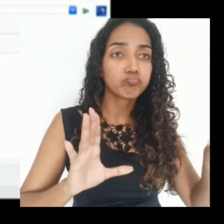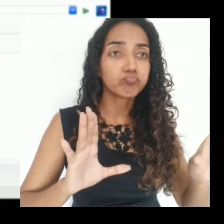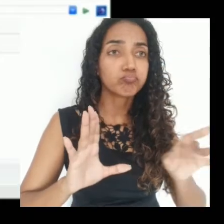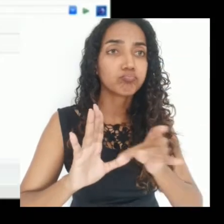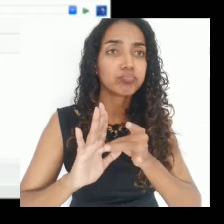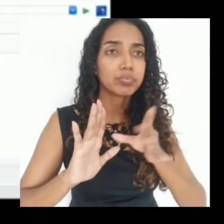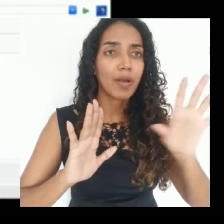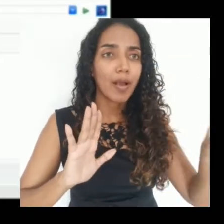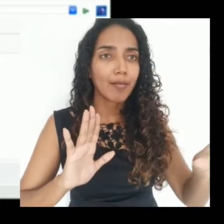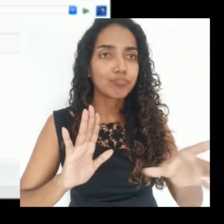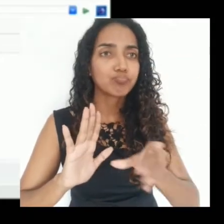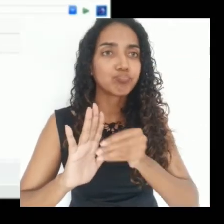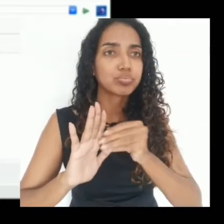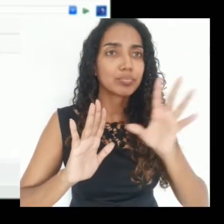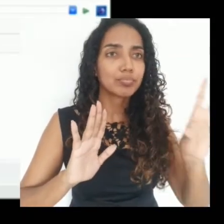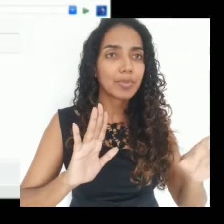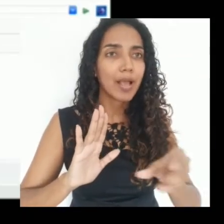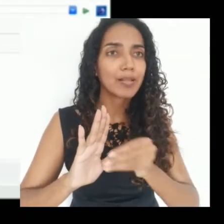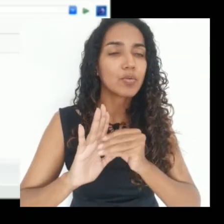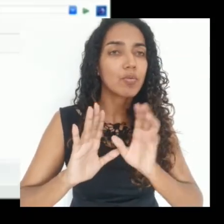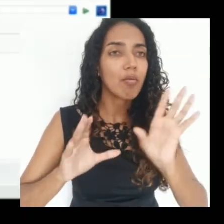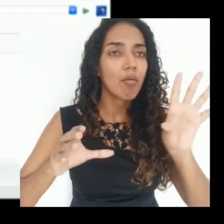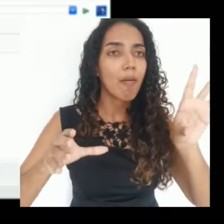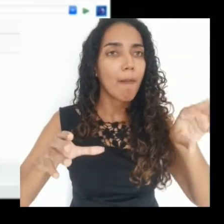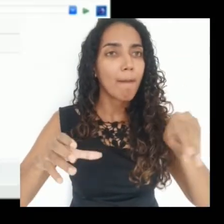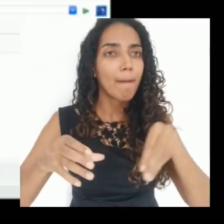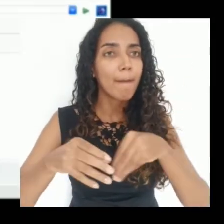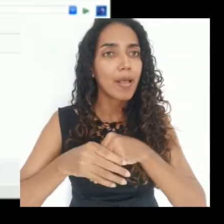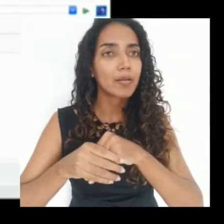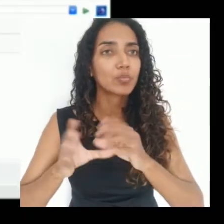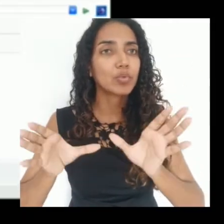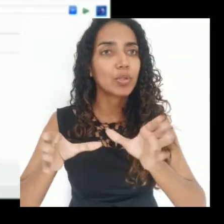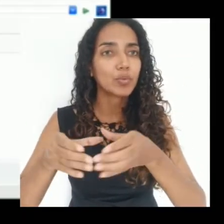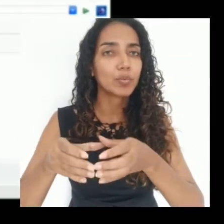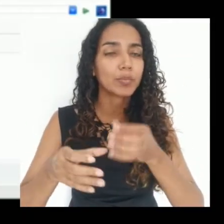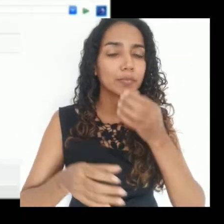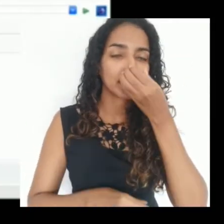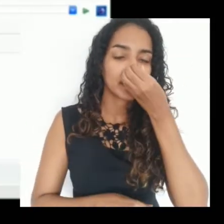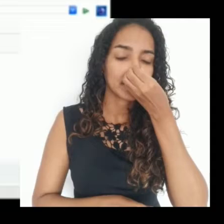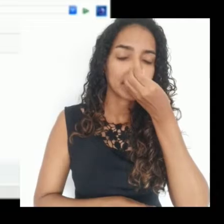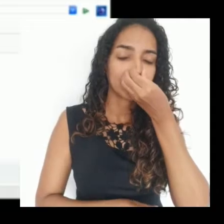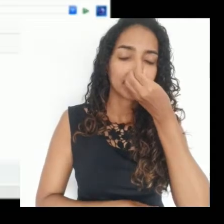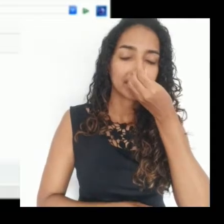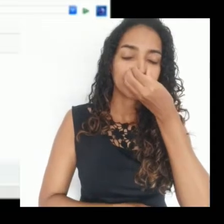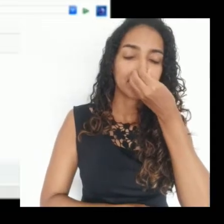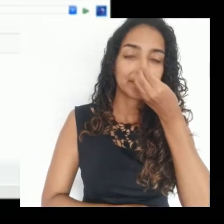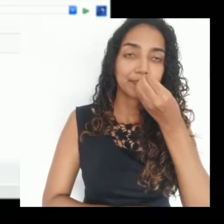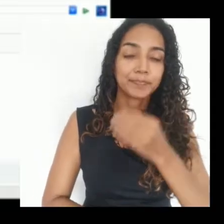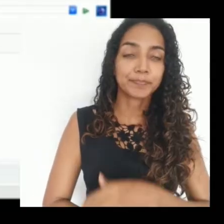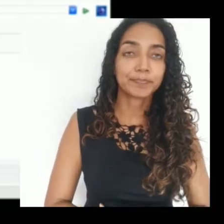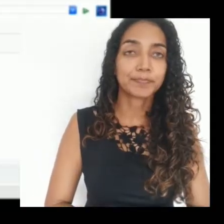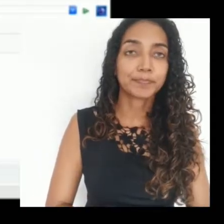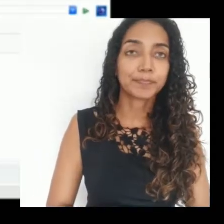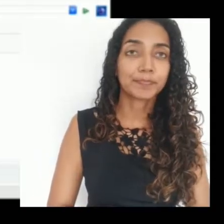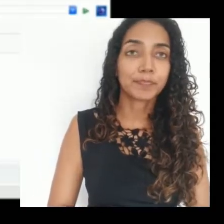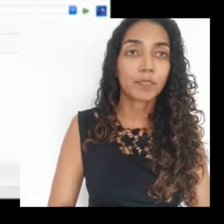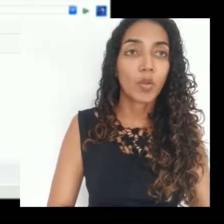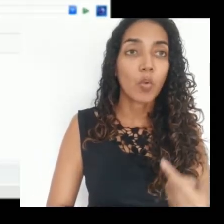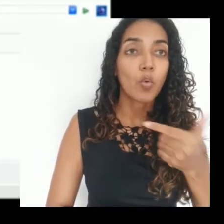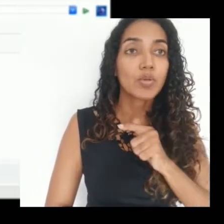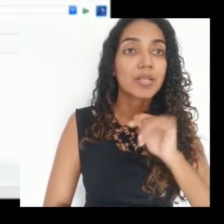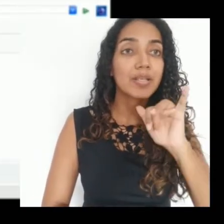recebi como parâmetro. Bom, do jeito que eu fiz aqui, eu consigo instanciar uma turma e